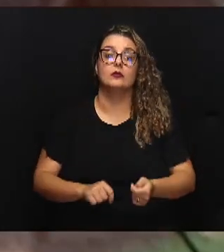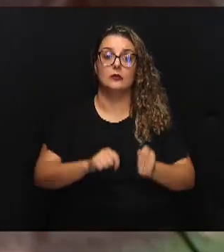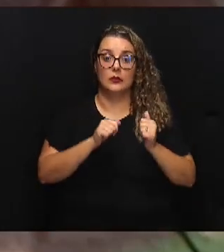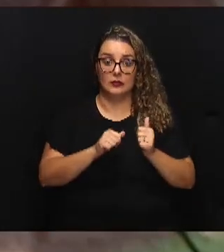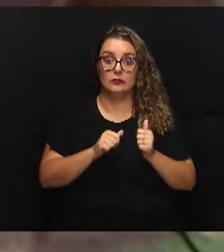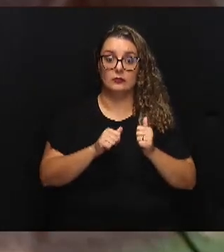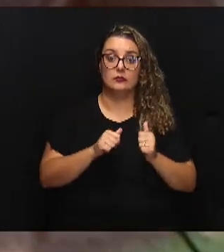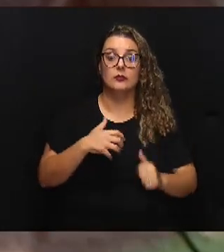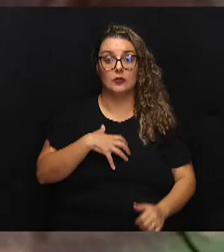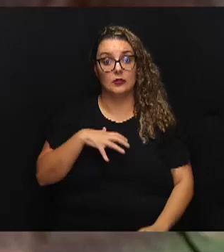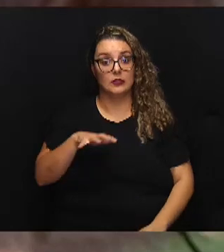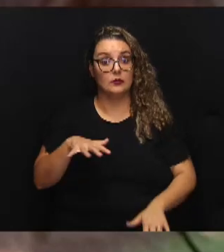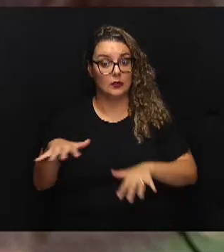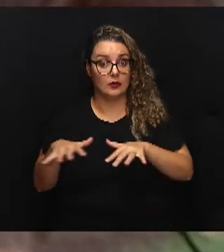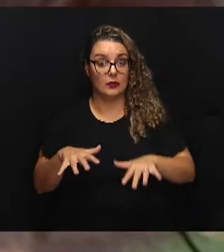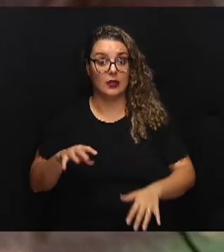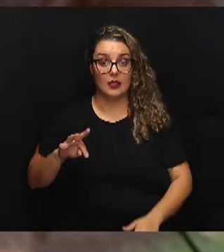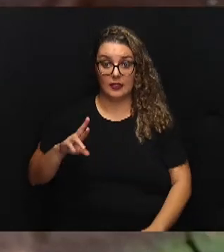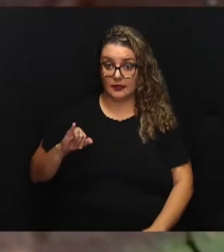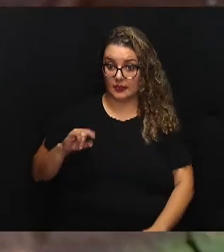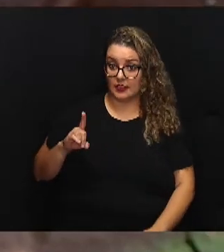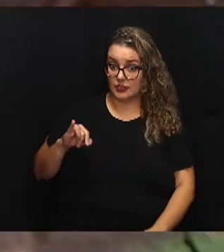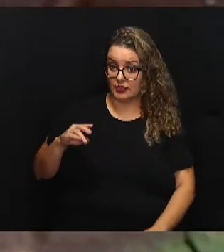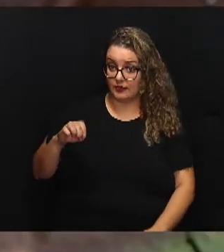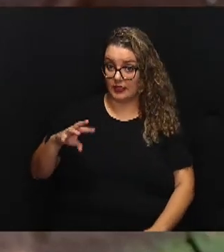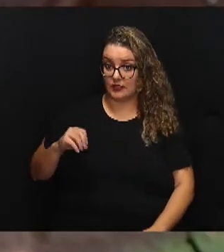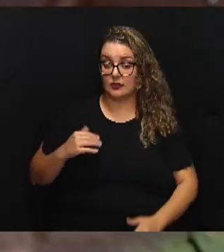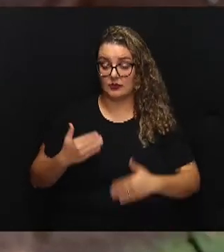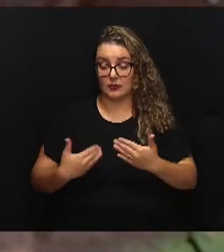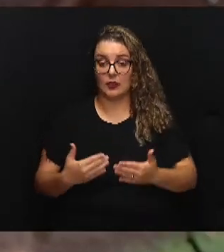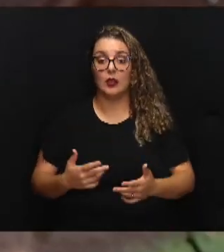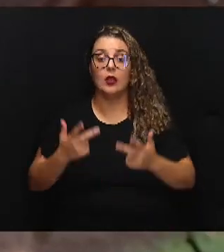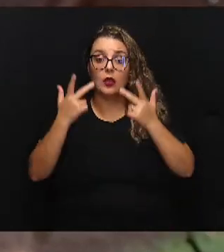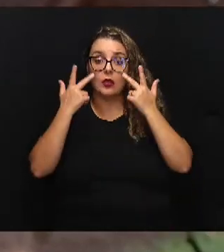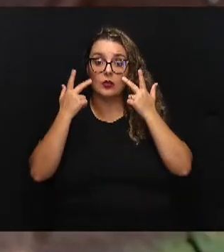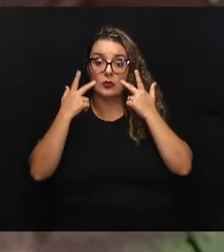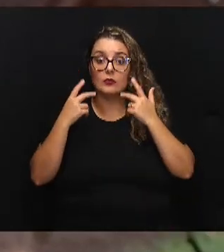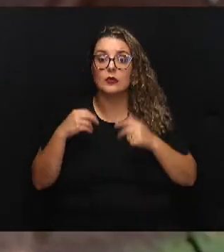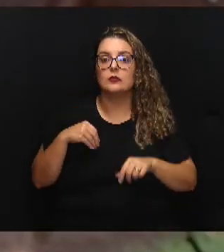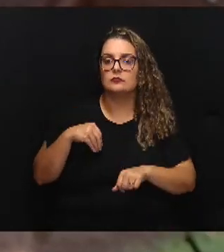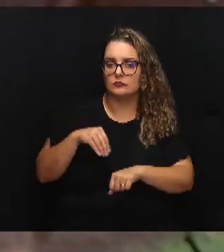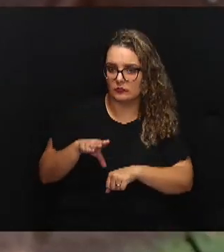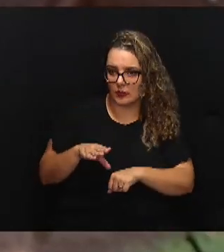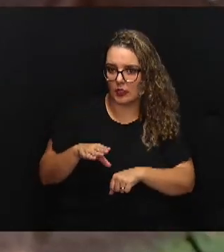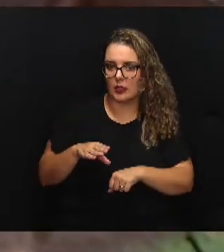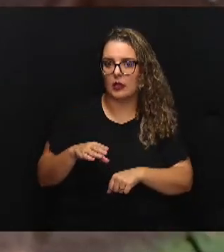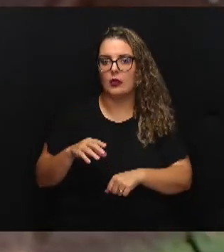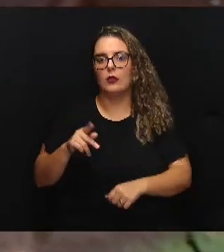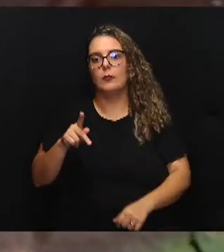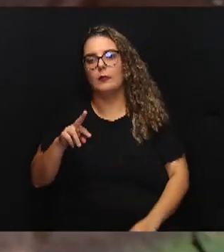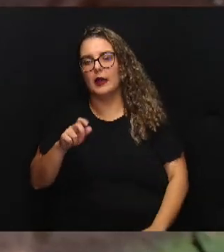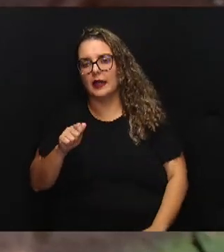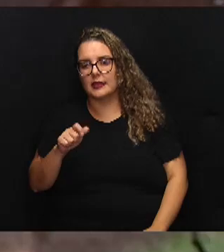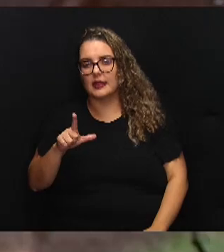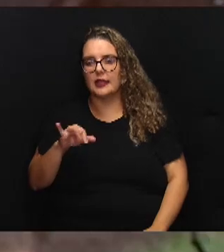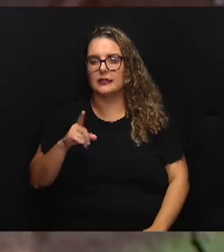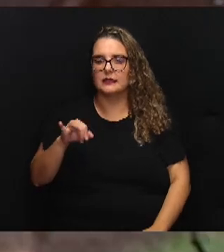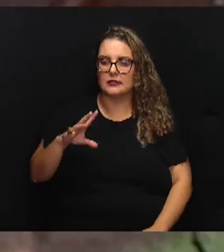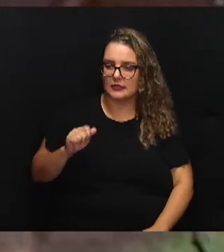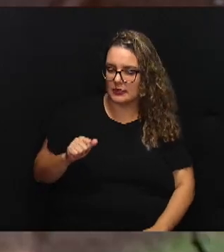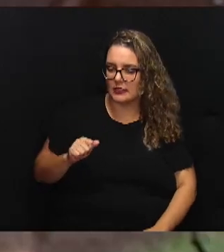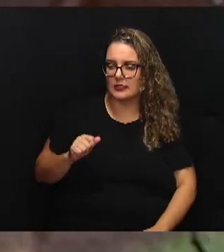com esse movimento tridimensional que ele gera. Normalmente, as indicações são pacientes com paralisia cerebral,